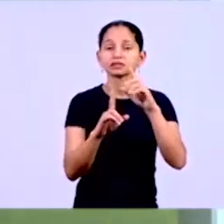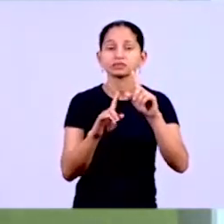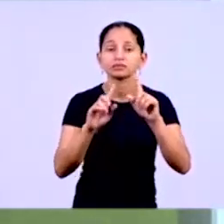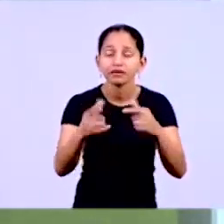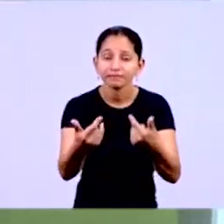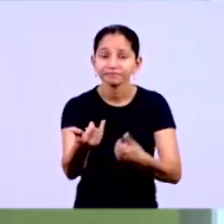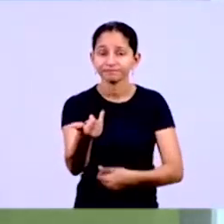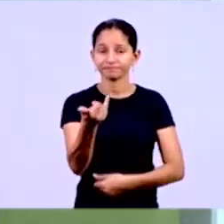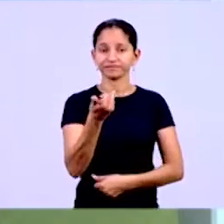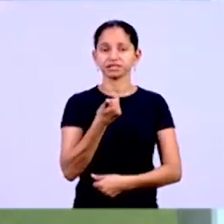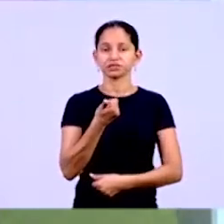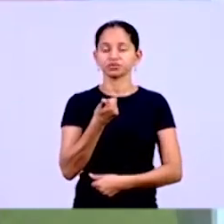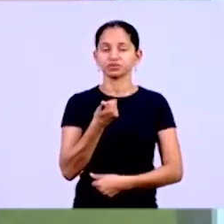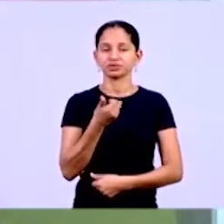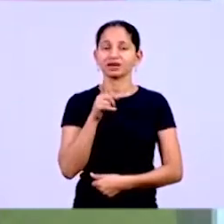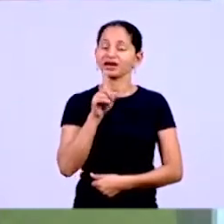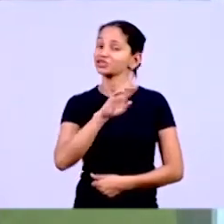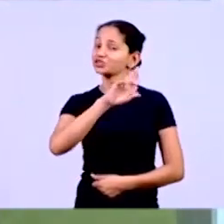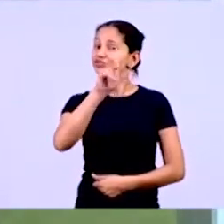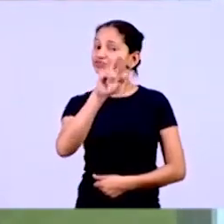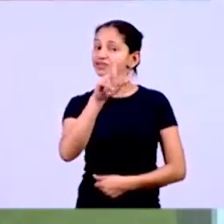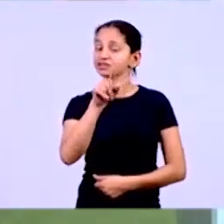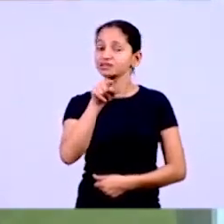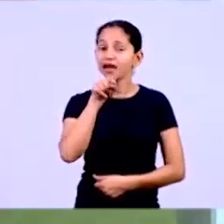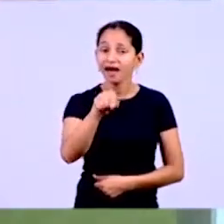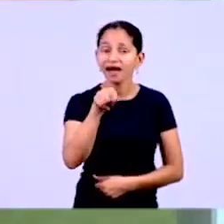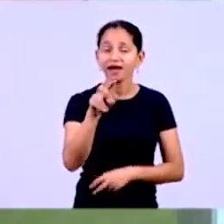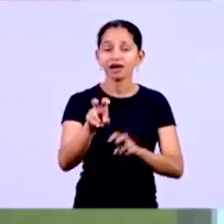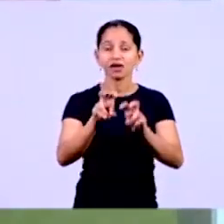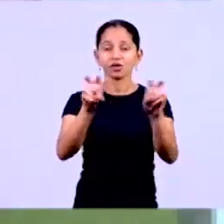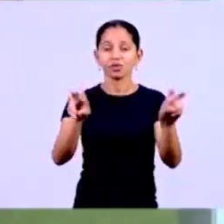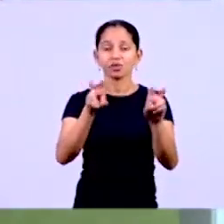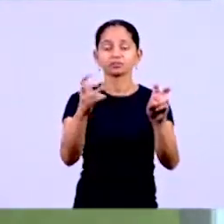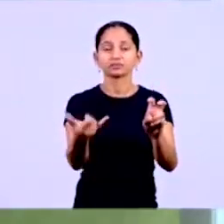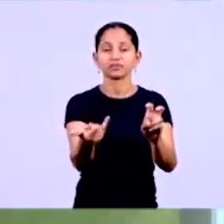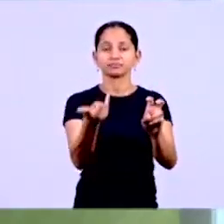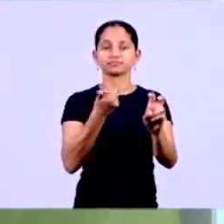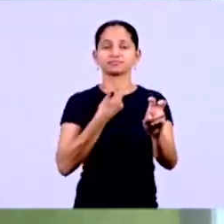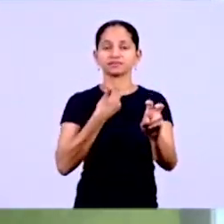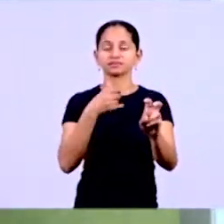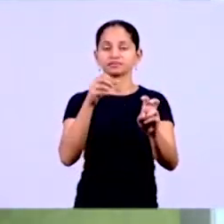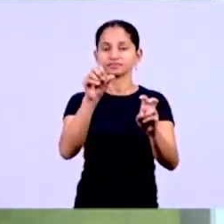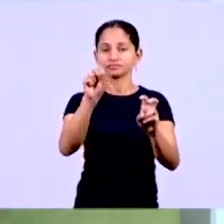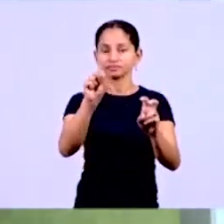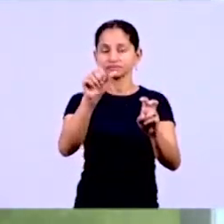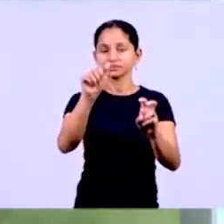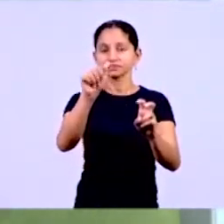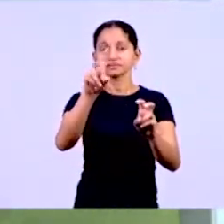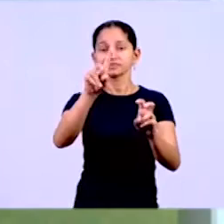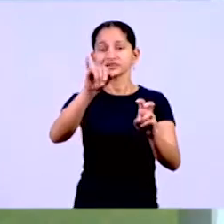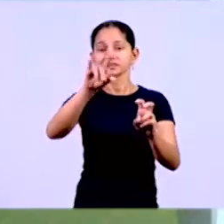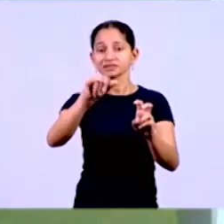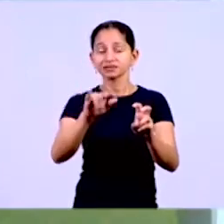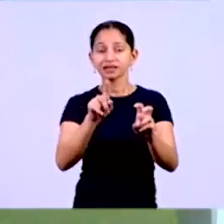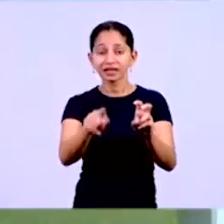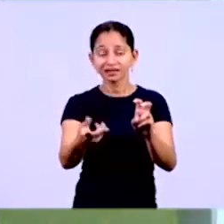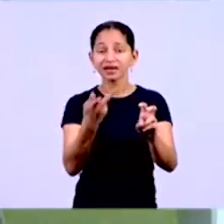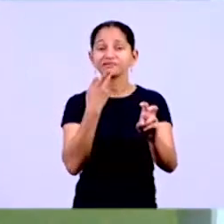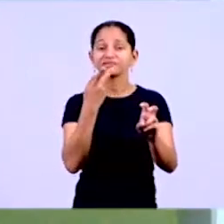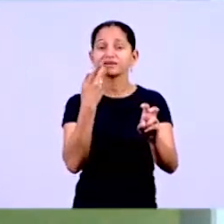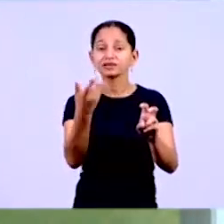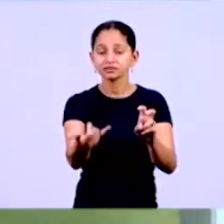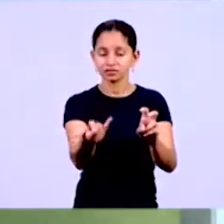para mim, quer dizer, o computador está enviando para mim, é um dispositivo de saída. Por exemplo, o monitor está mandando informação para